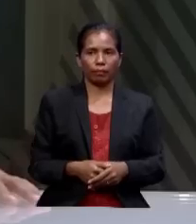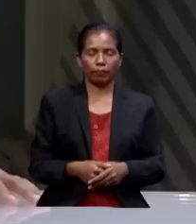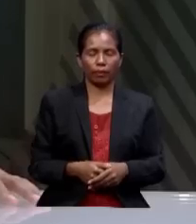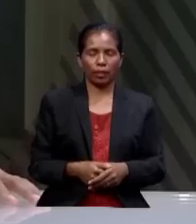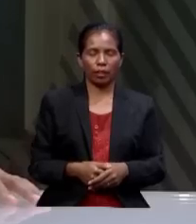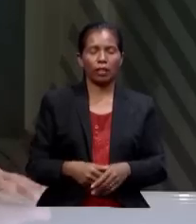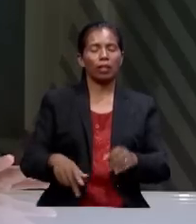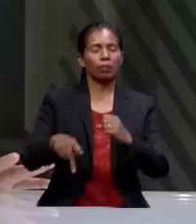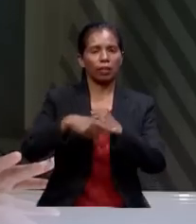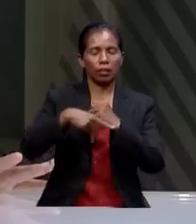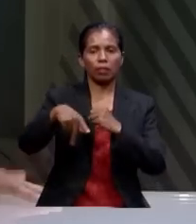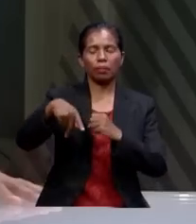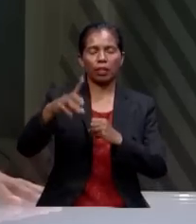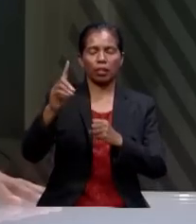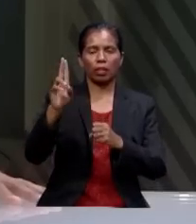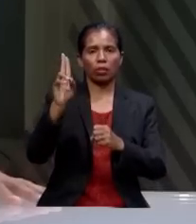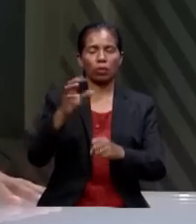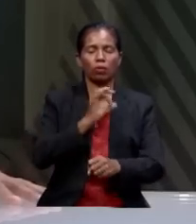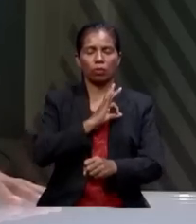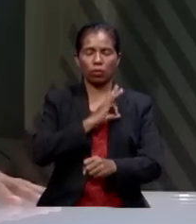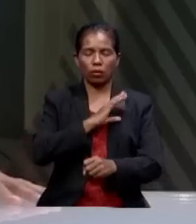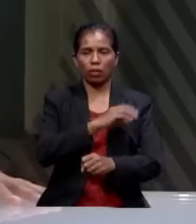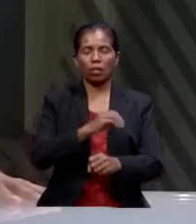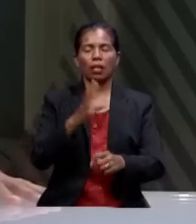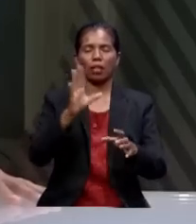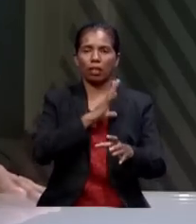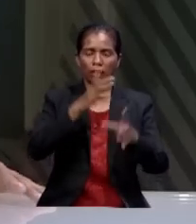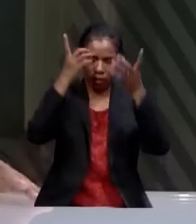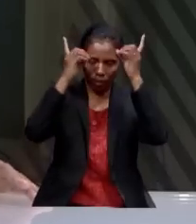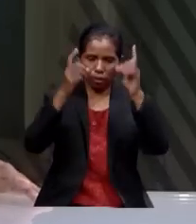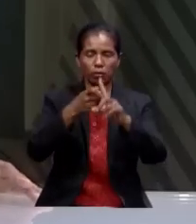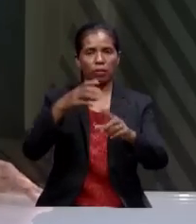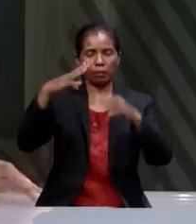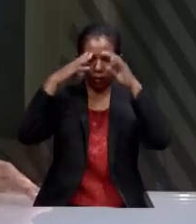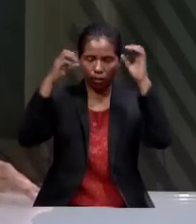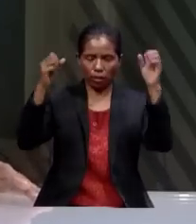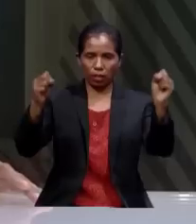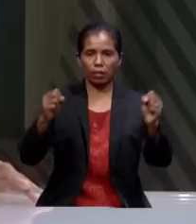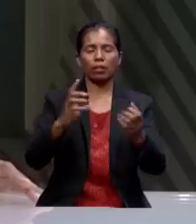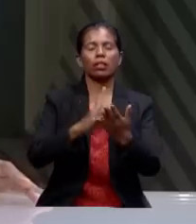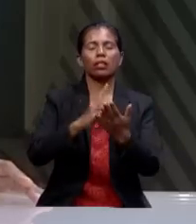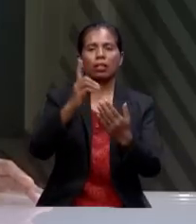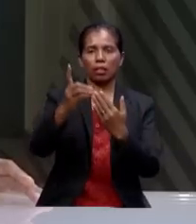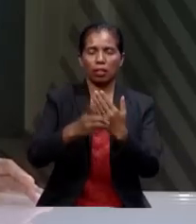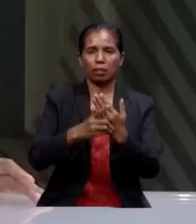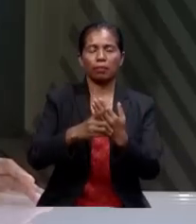Partido PD oculto em decisão, o presidente da República, Rudi, decreta calendário da eleição parlamentar.